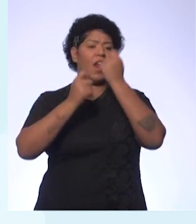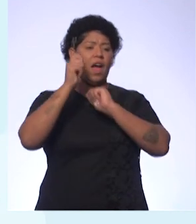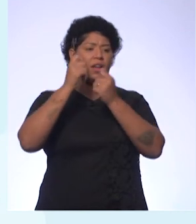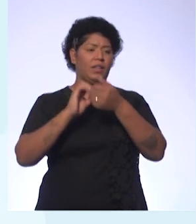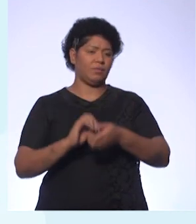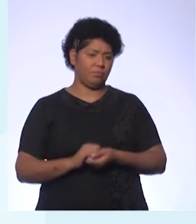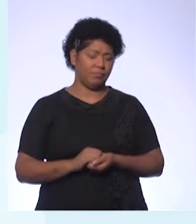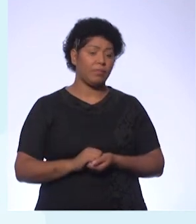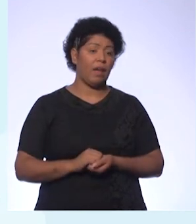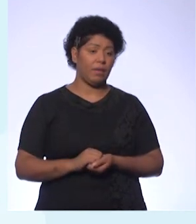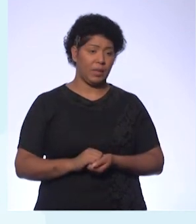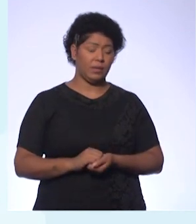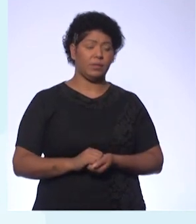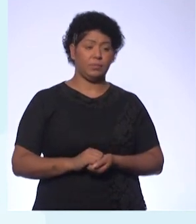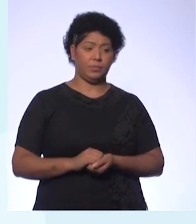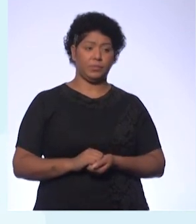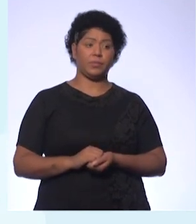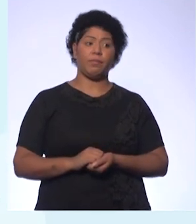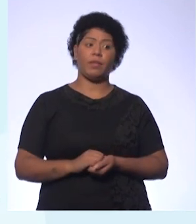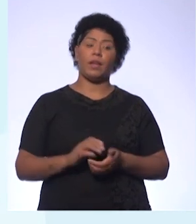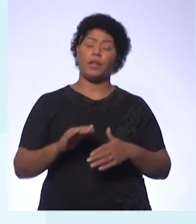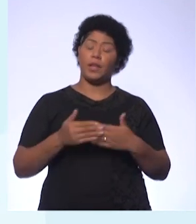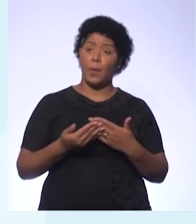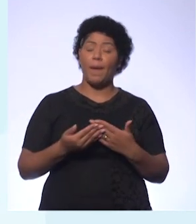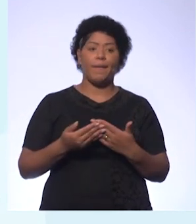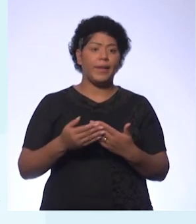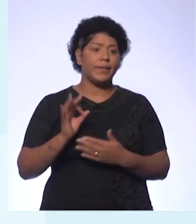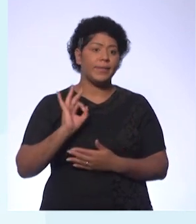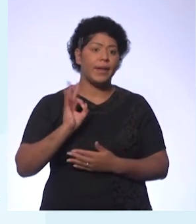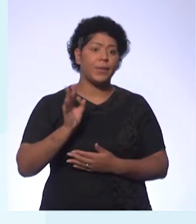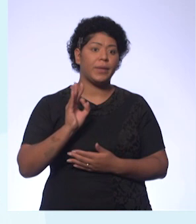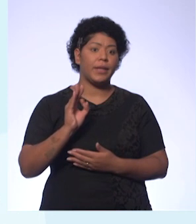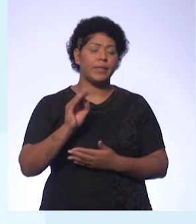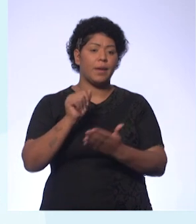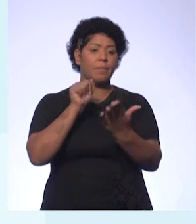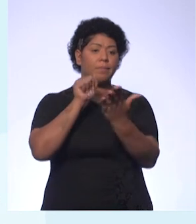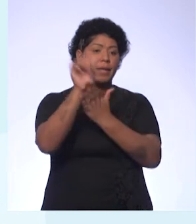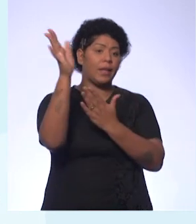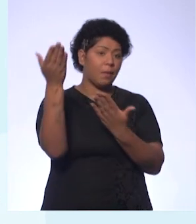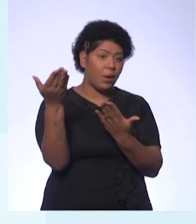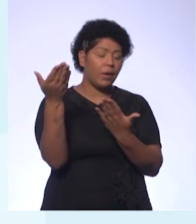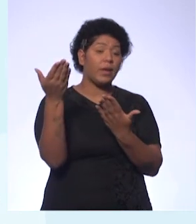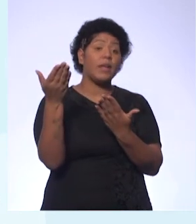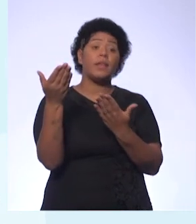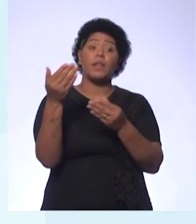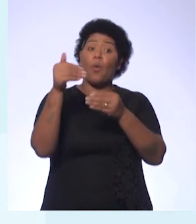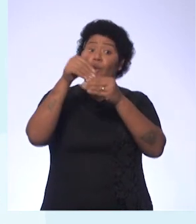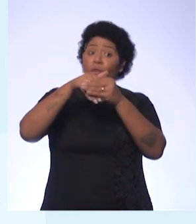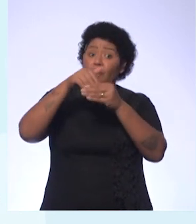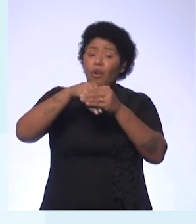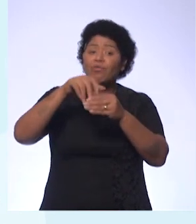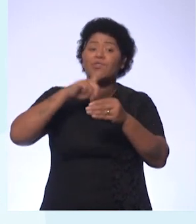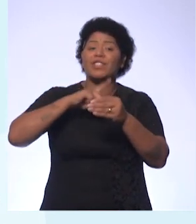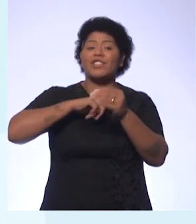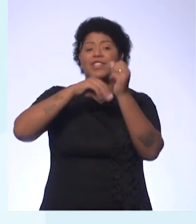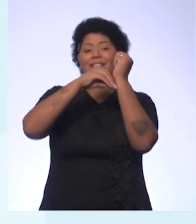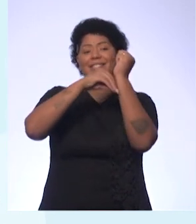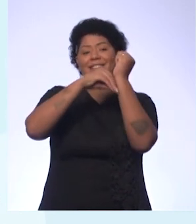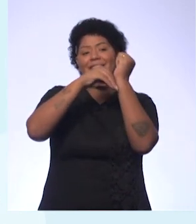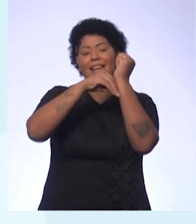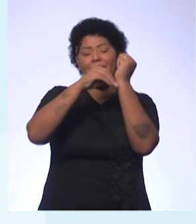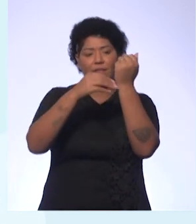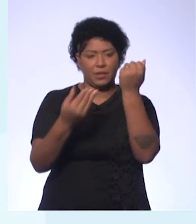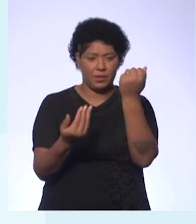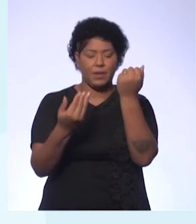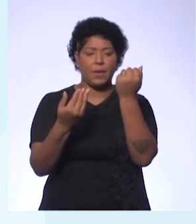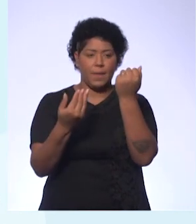seria aí mandado embora da fábrica. Então, o voto secreto para eles era importante para que eles pudessem colocar, de